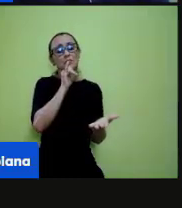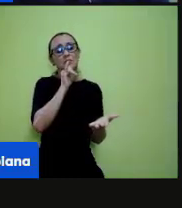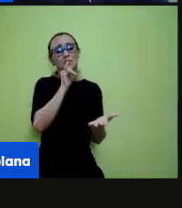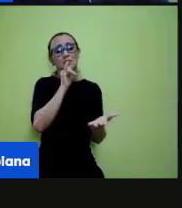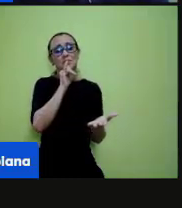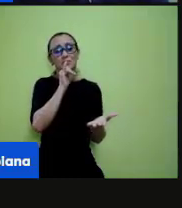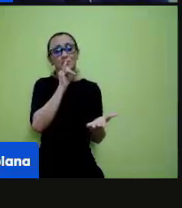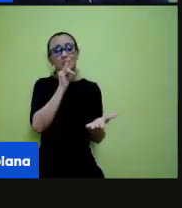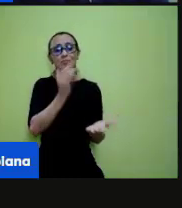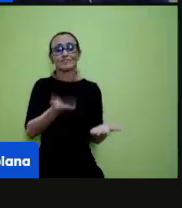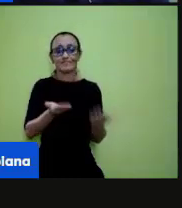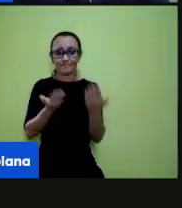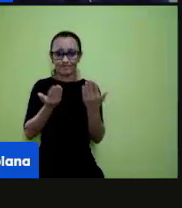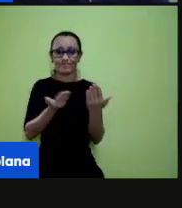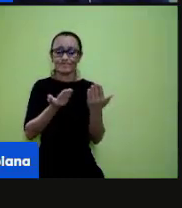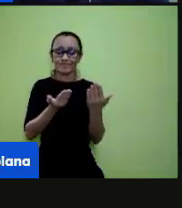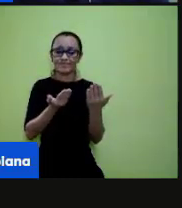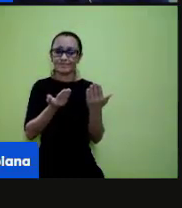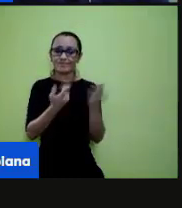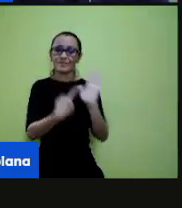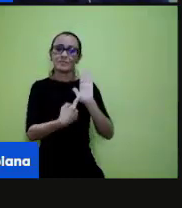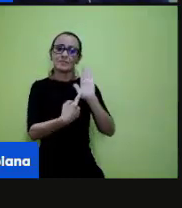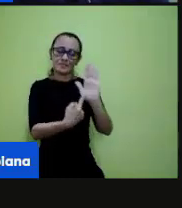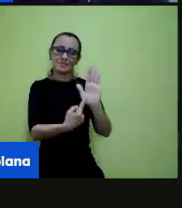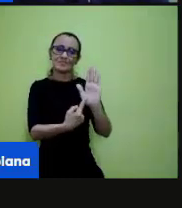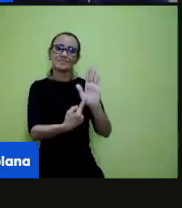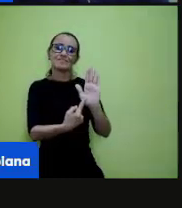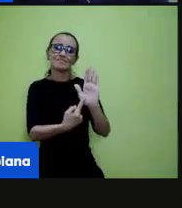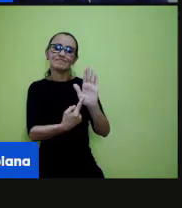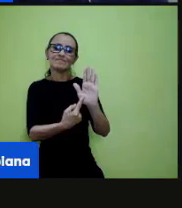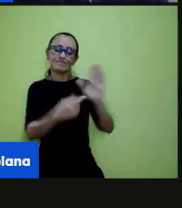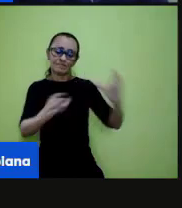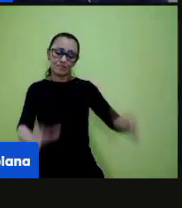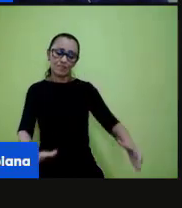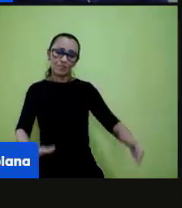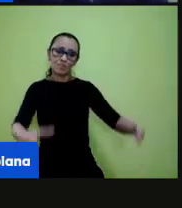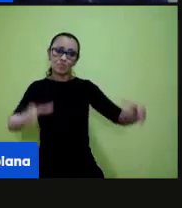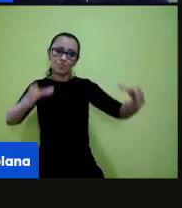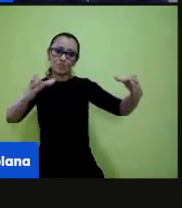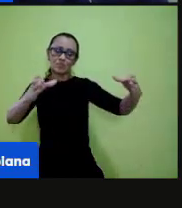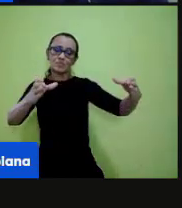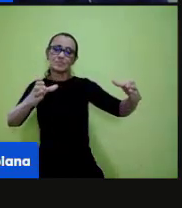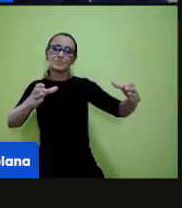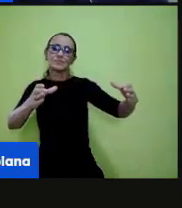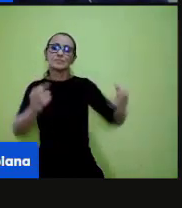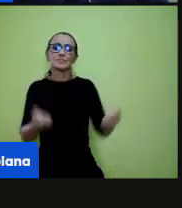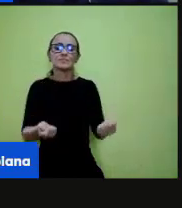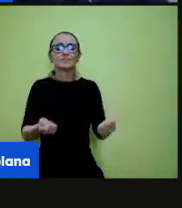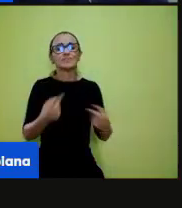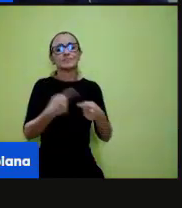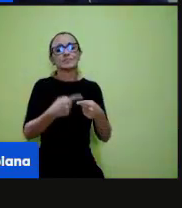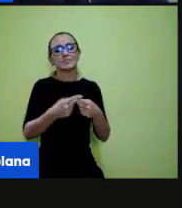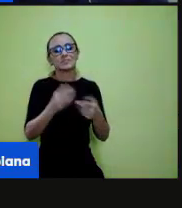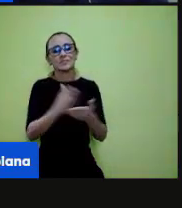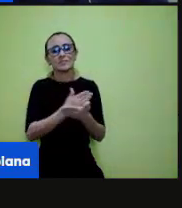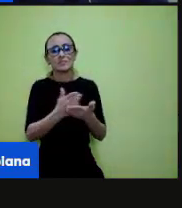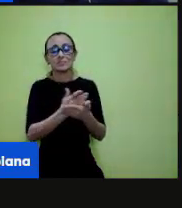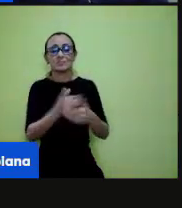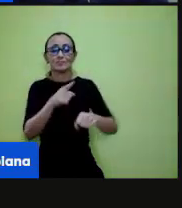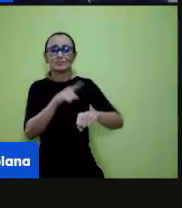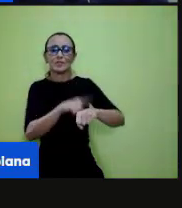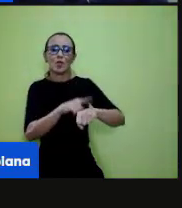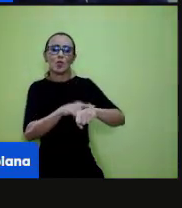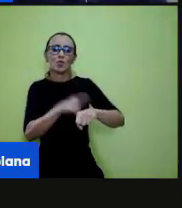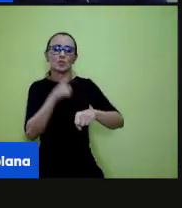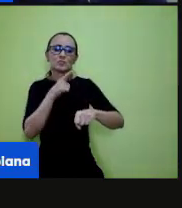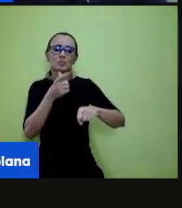sendo tratado, porque manualmente não pode ser feito ali na hora essa água ser jogada fora, então